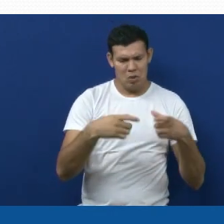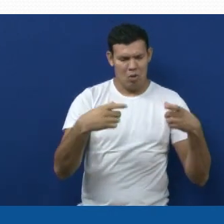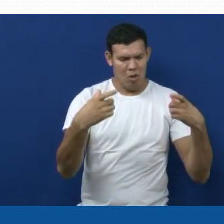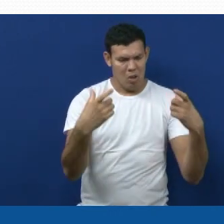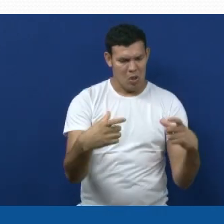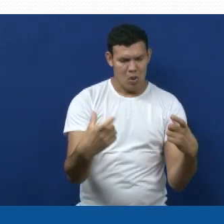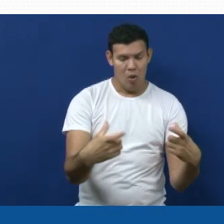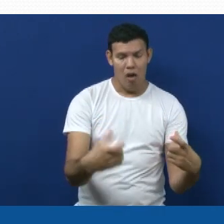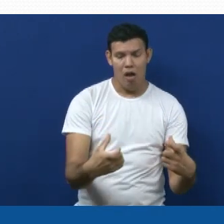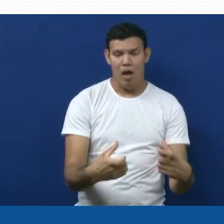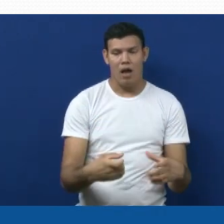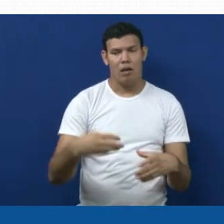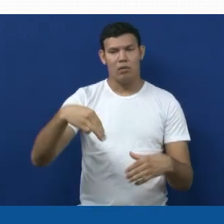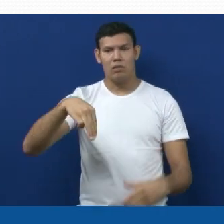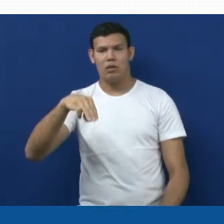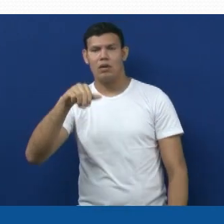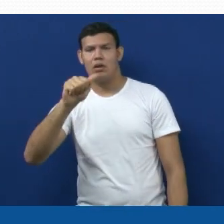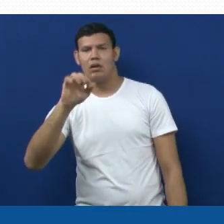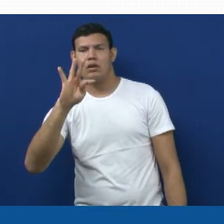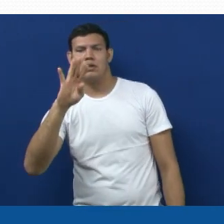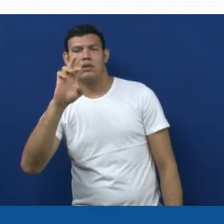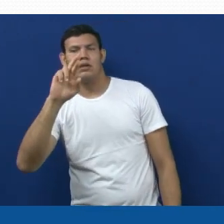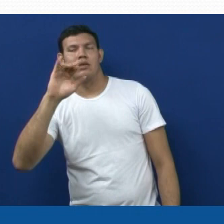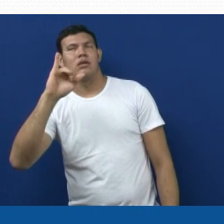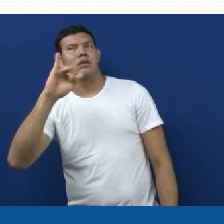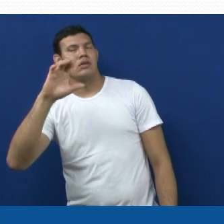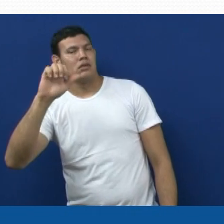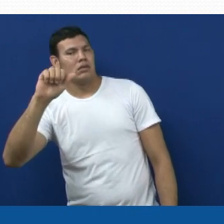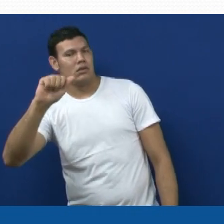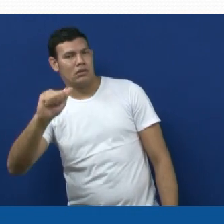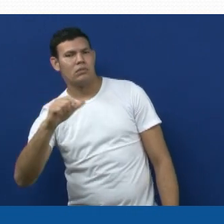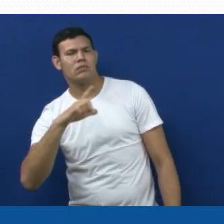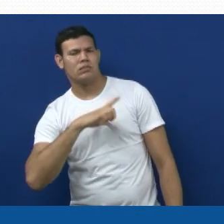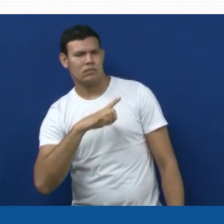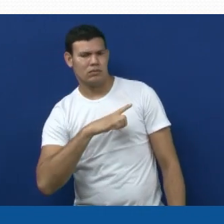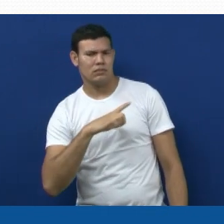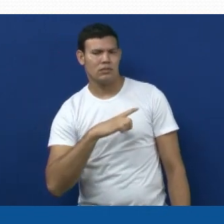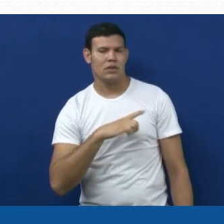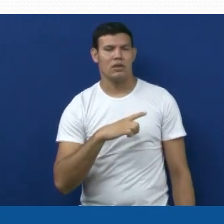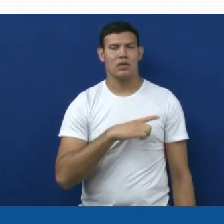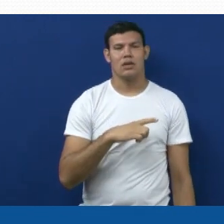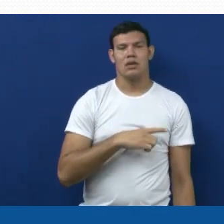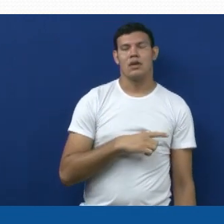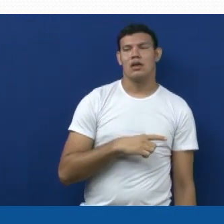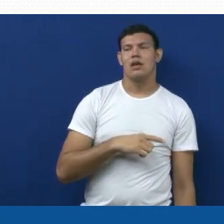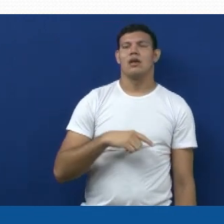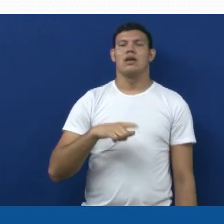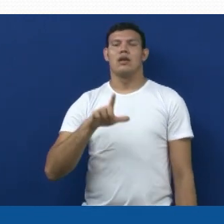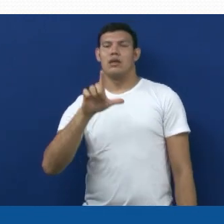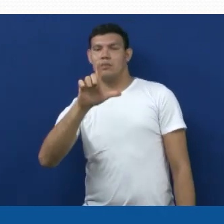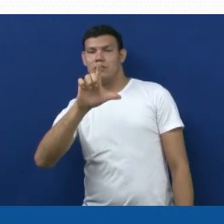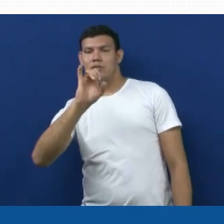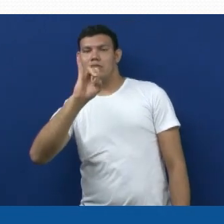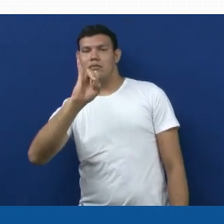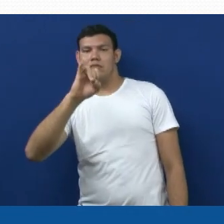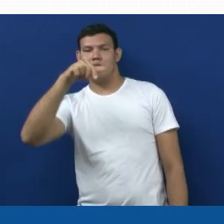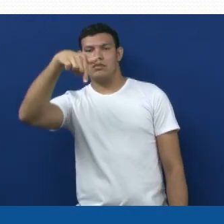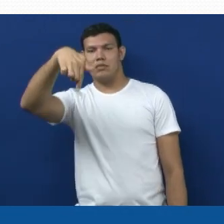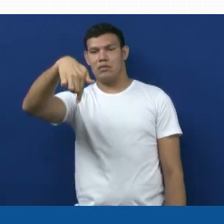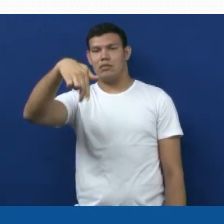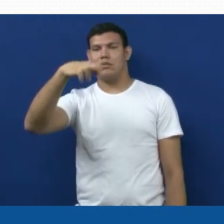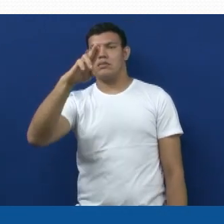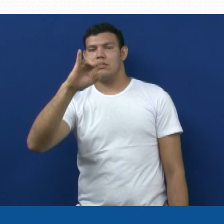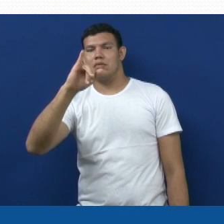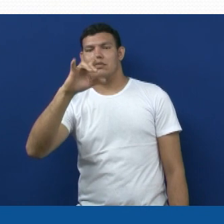ocupa, independente do estado físico. Líquido, sólido, que a gente vai estudar hoje também, e